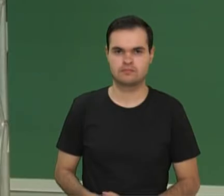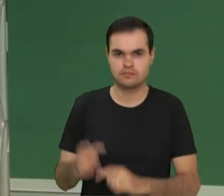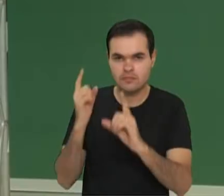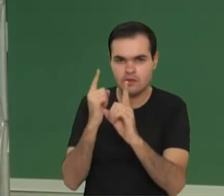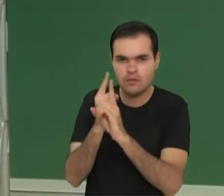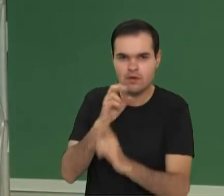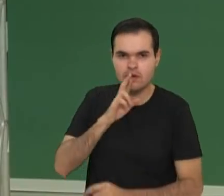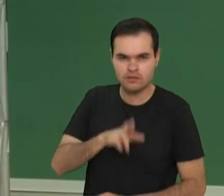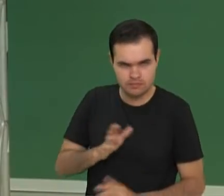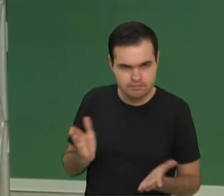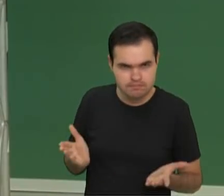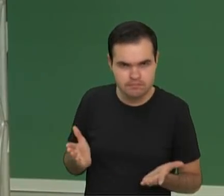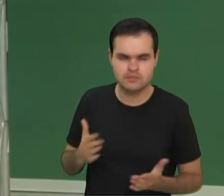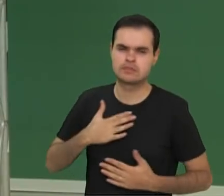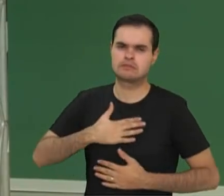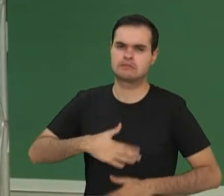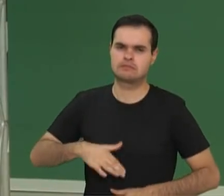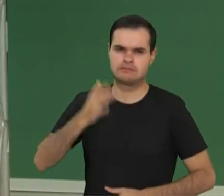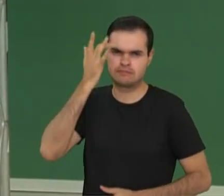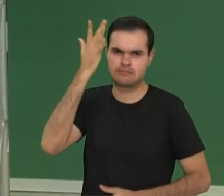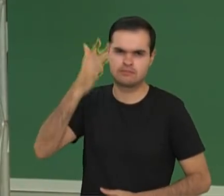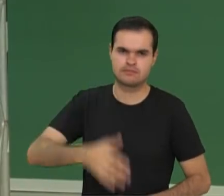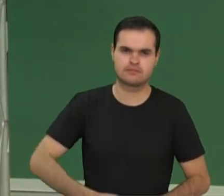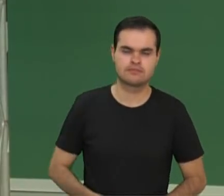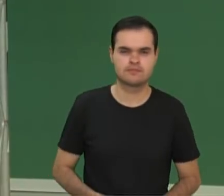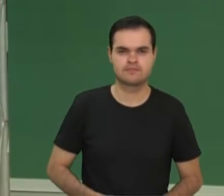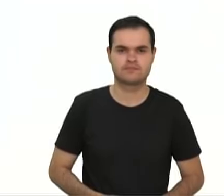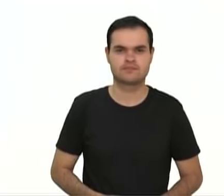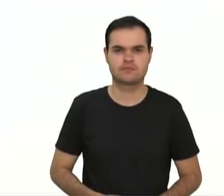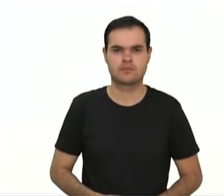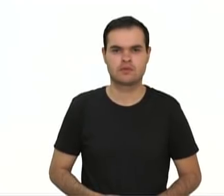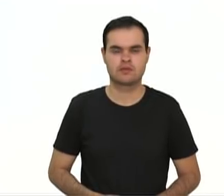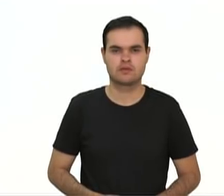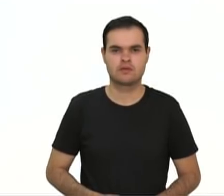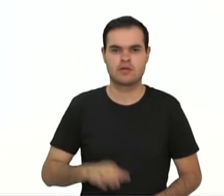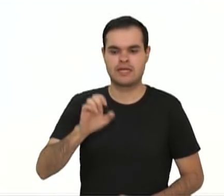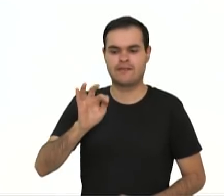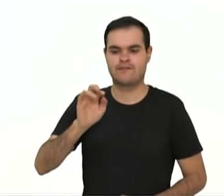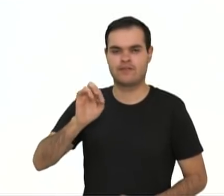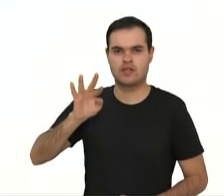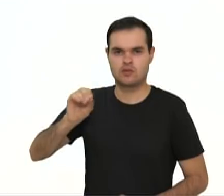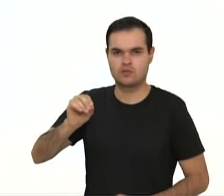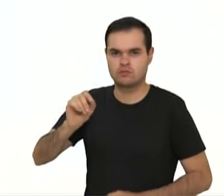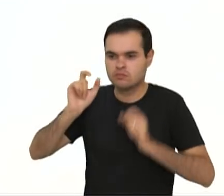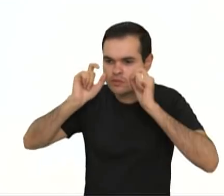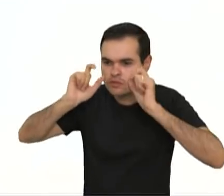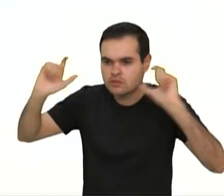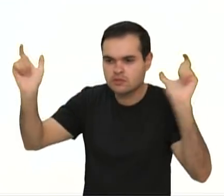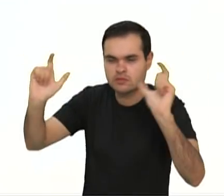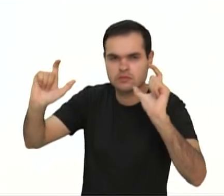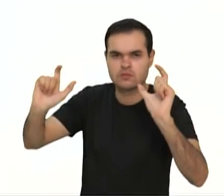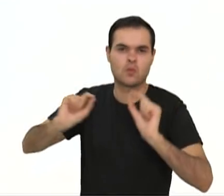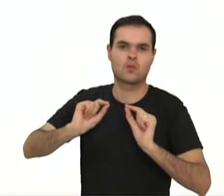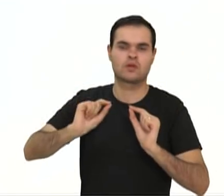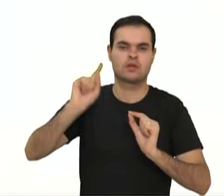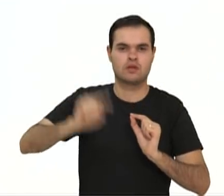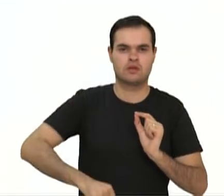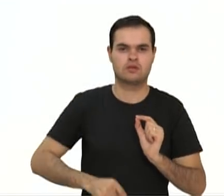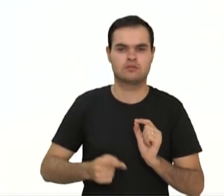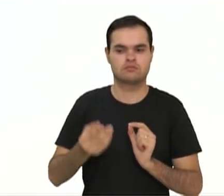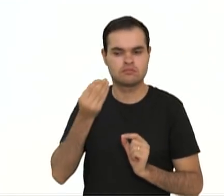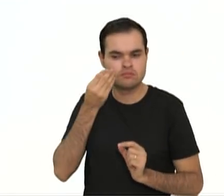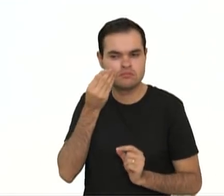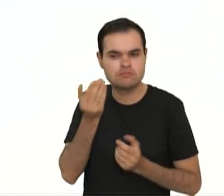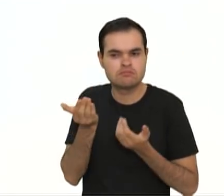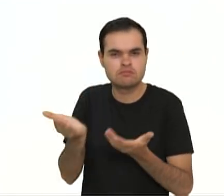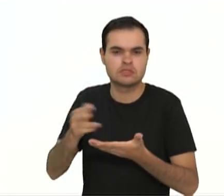Encontrou a resposta? Estava tranquila, né? Vamos ver. O efeito de alertar o leitor com a tentativa de